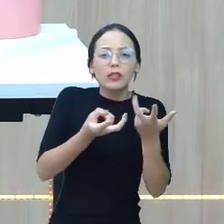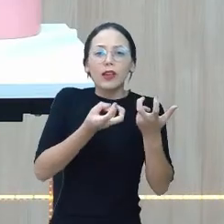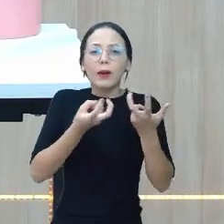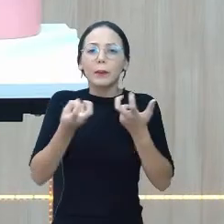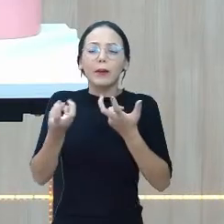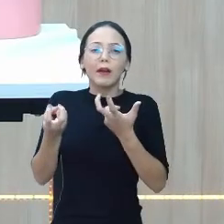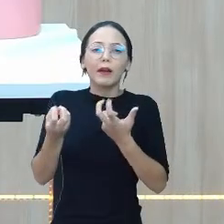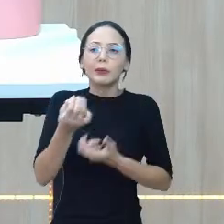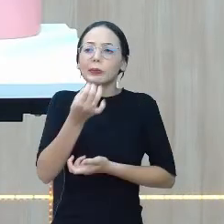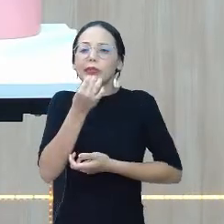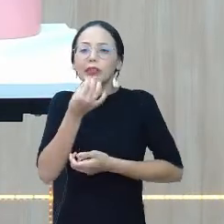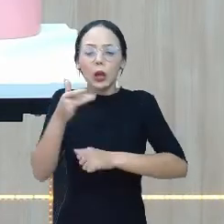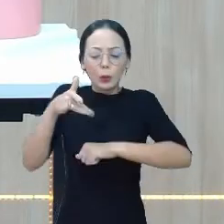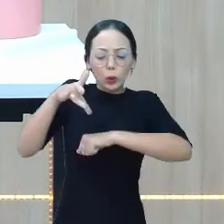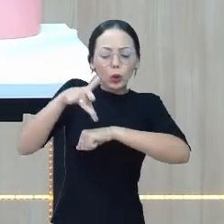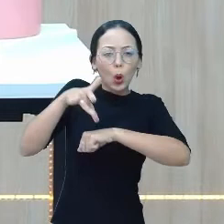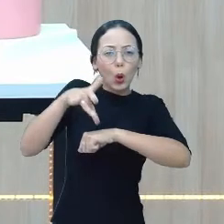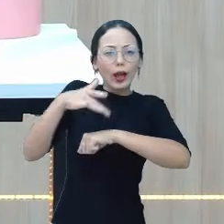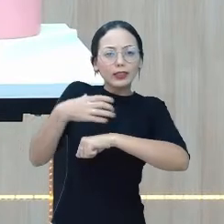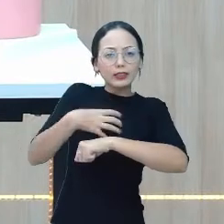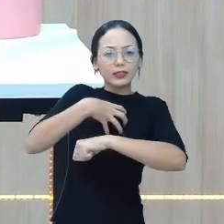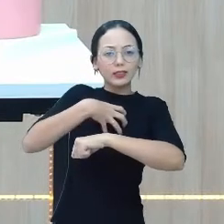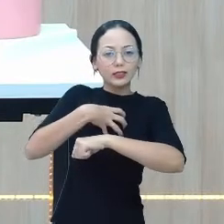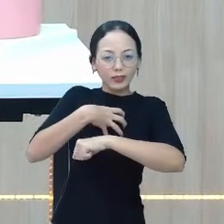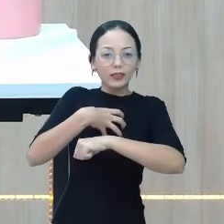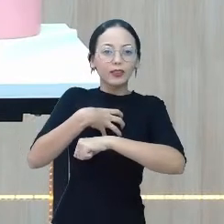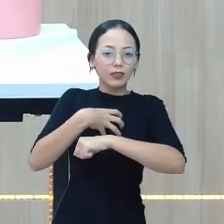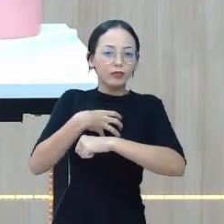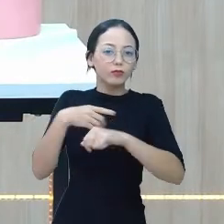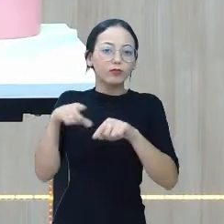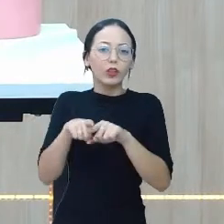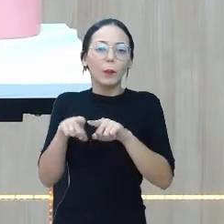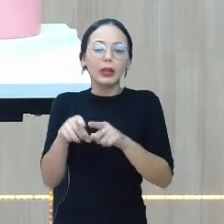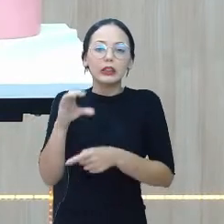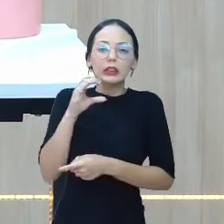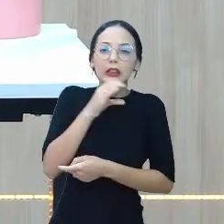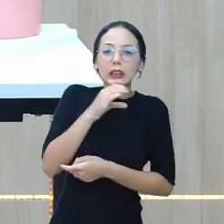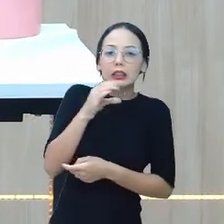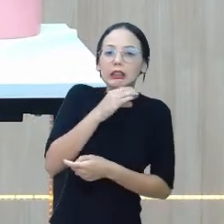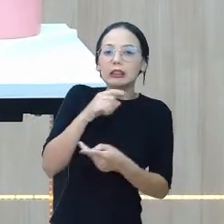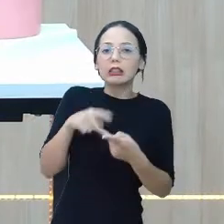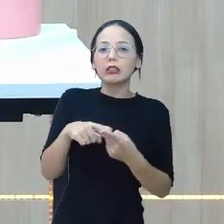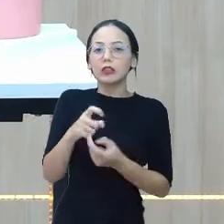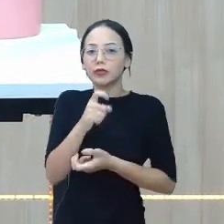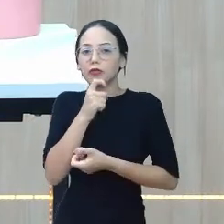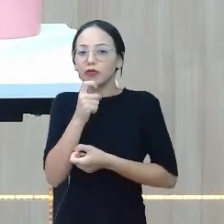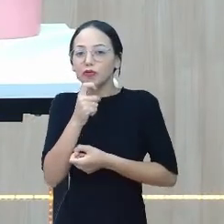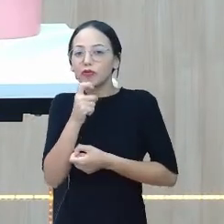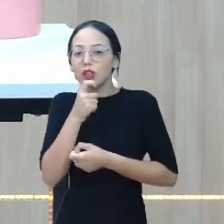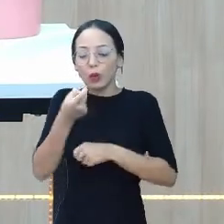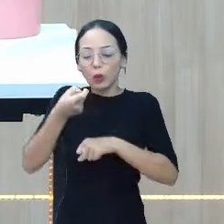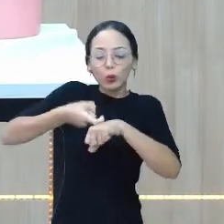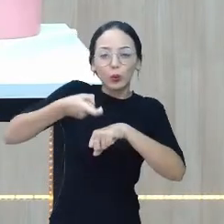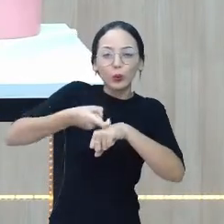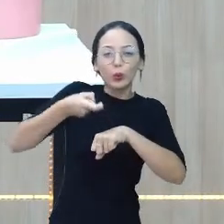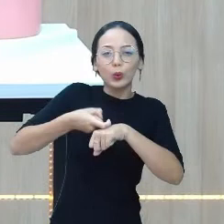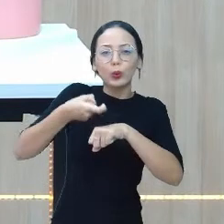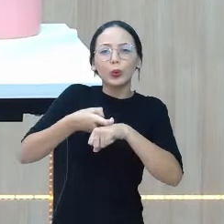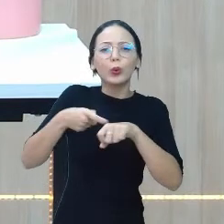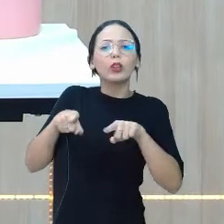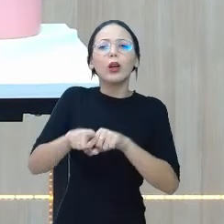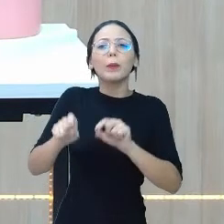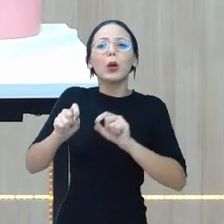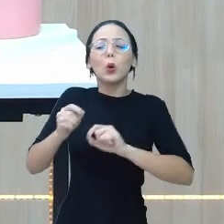principalmente em relação ao tato, né? A questão aí do quente, do frio, do áspero. A questão também dos